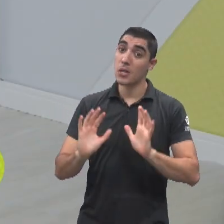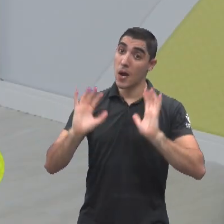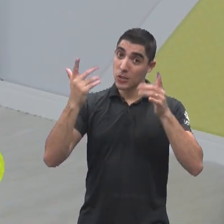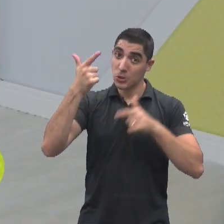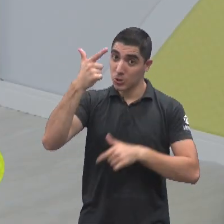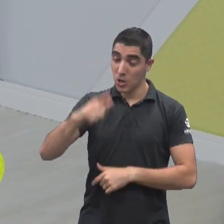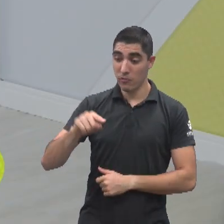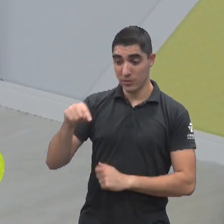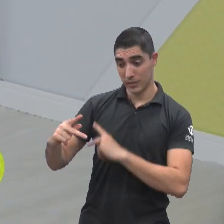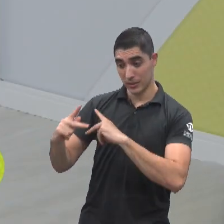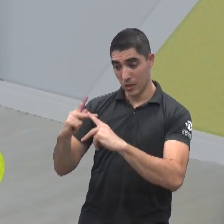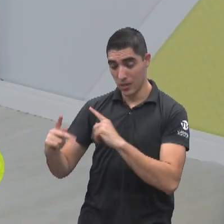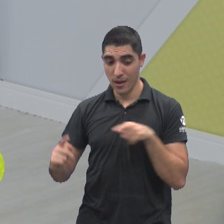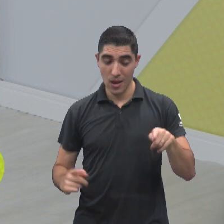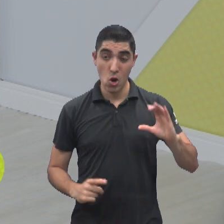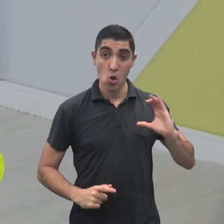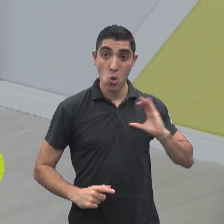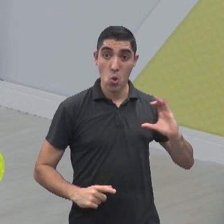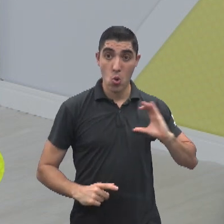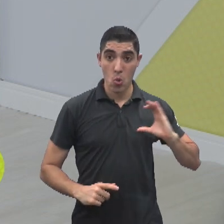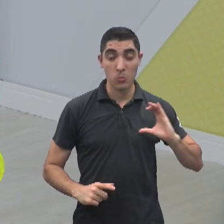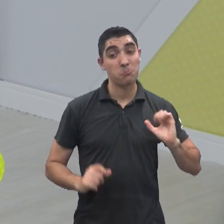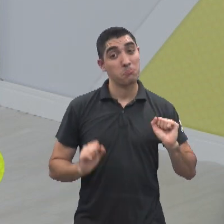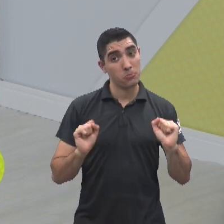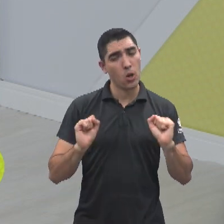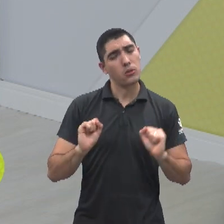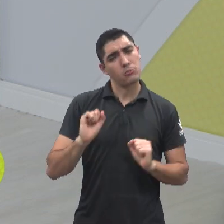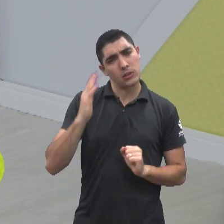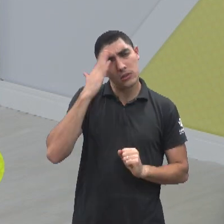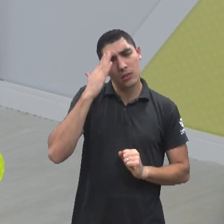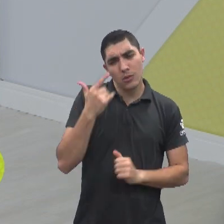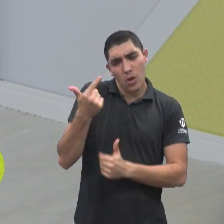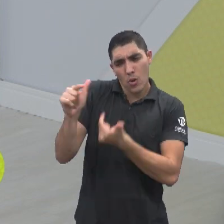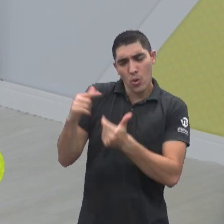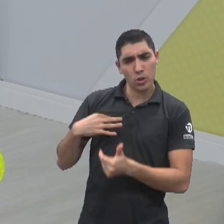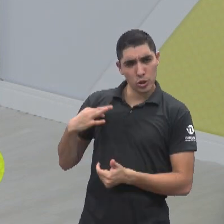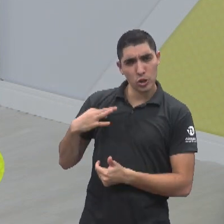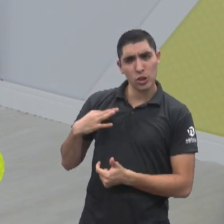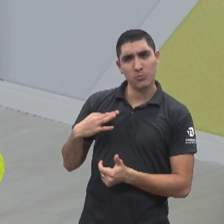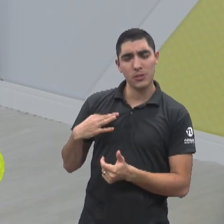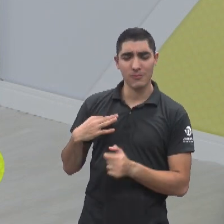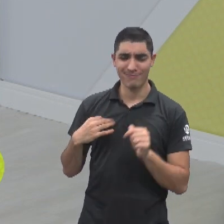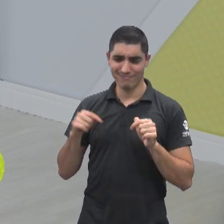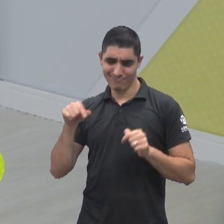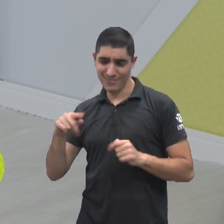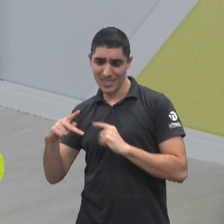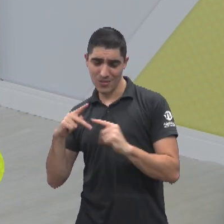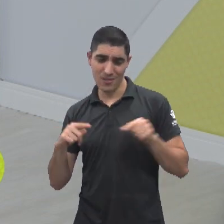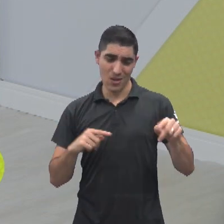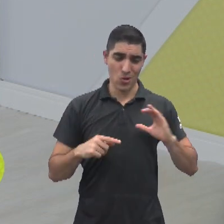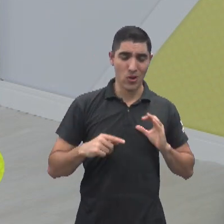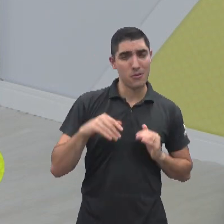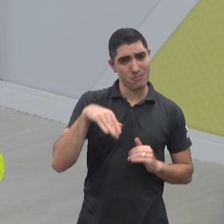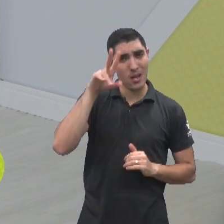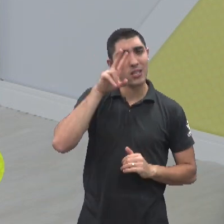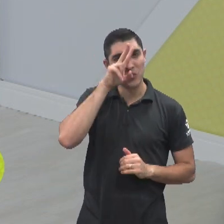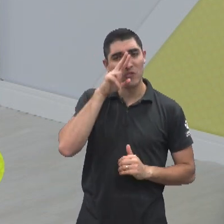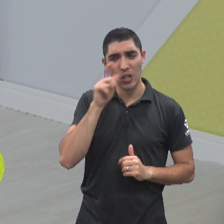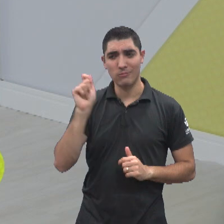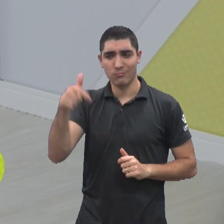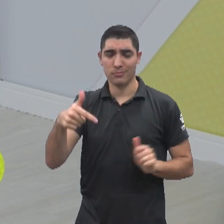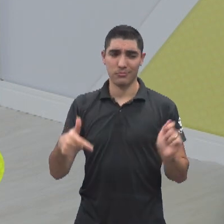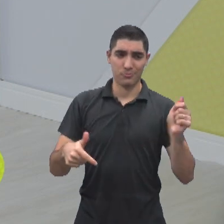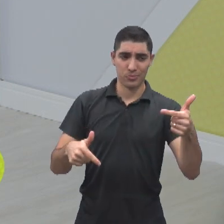São José e Corinthians, que dessas equipes, com respeito às outras, são as equipes mais fortes realmente da competição. Esperamos aí que o São